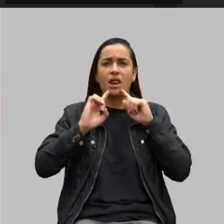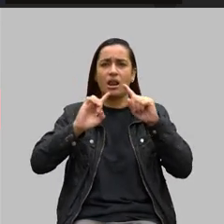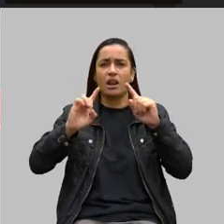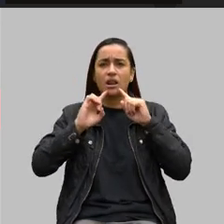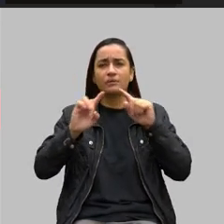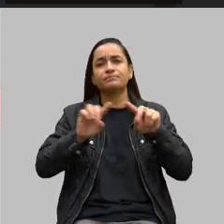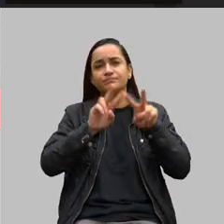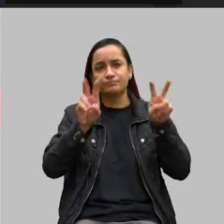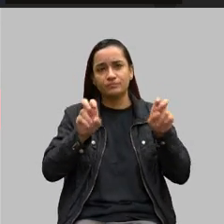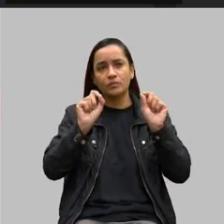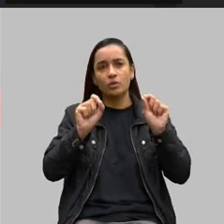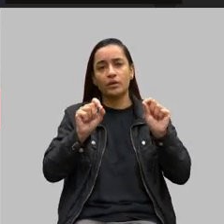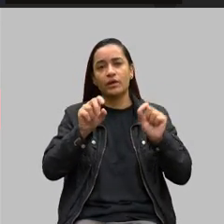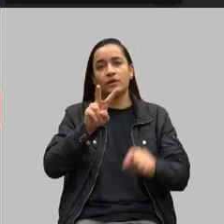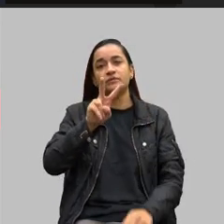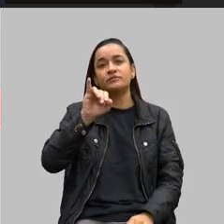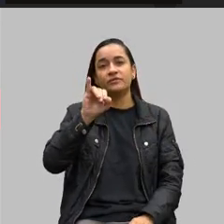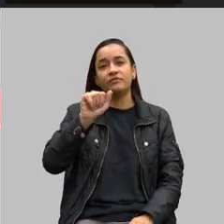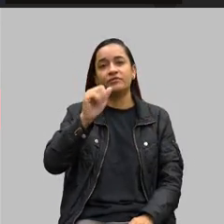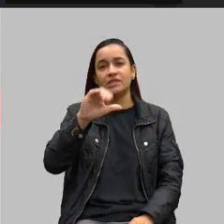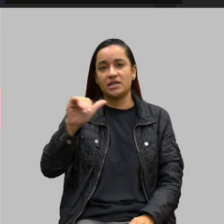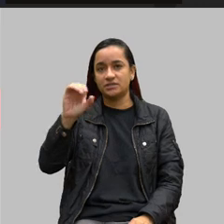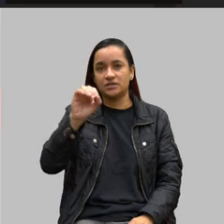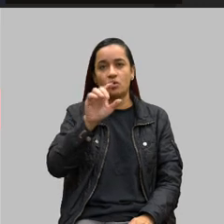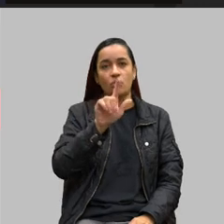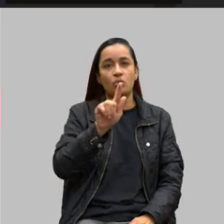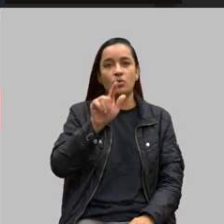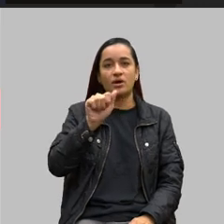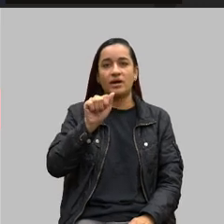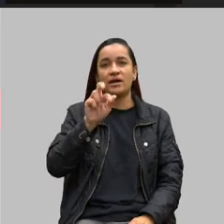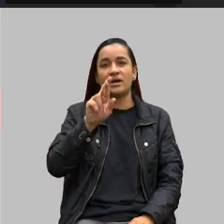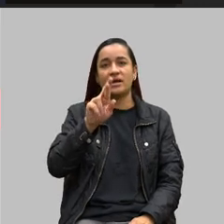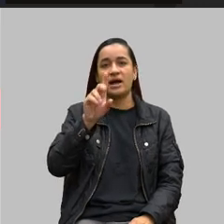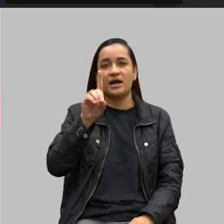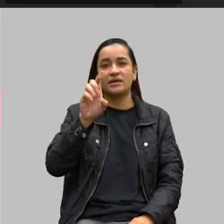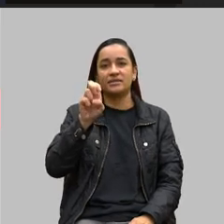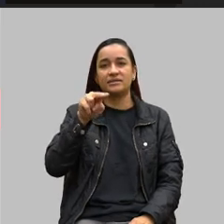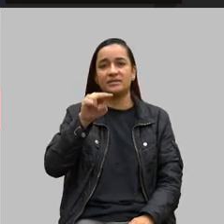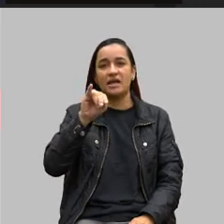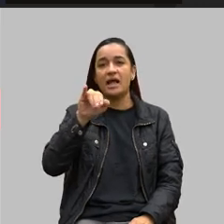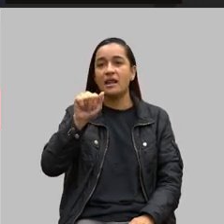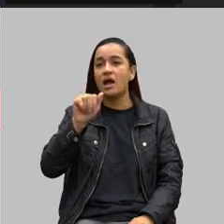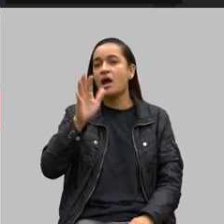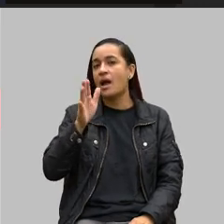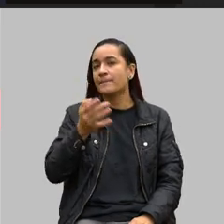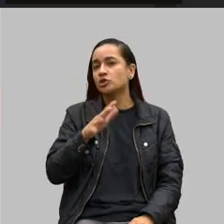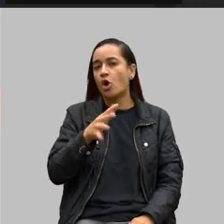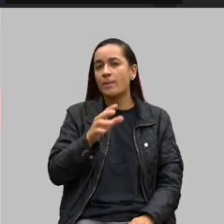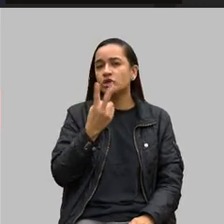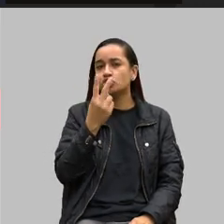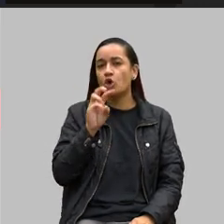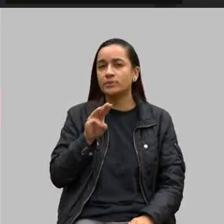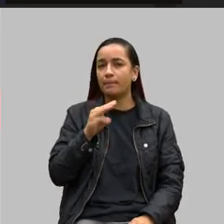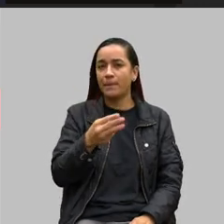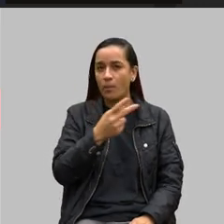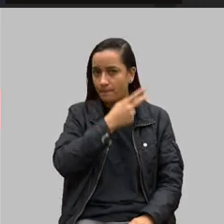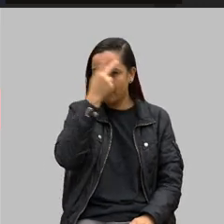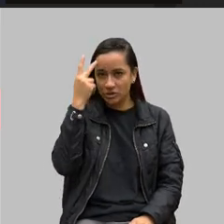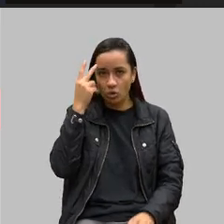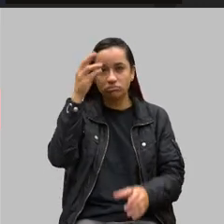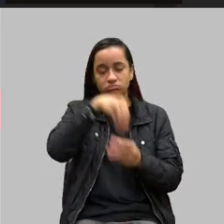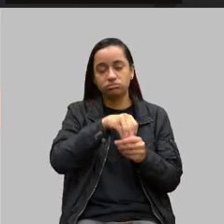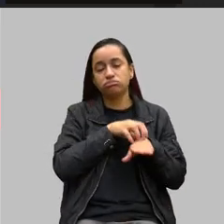é é a empresa viação Garden né responsável por 2 milhões de passageiros ano transportados e ontem né fruto dessas